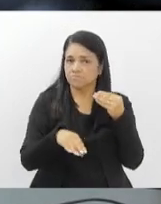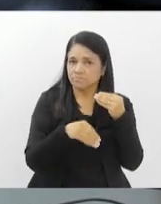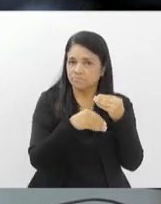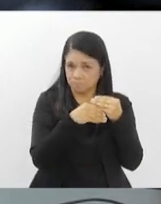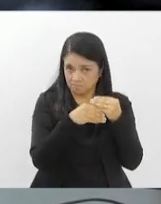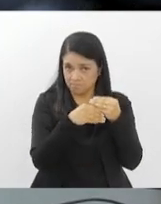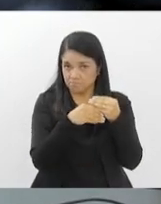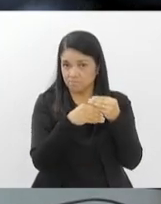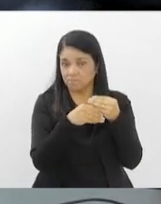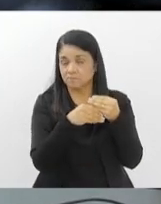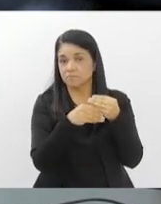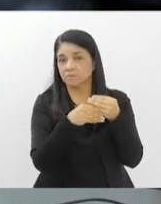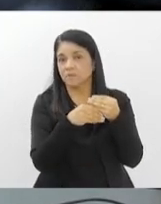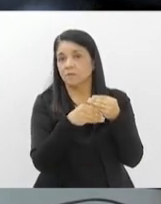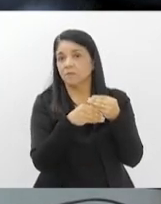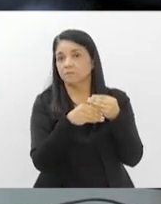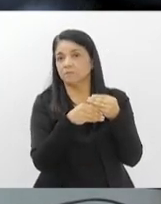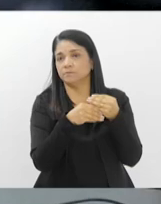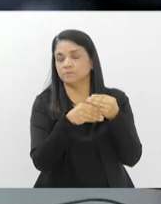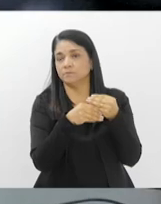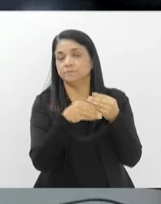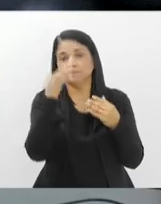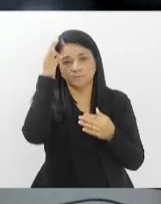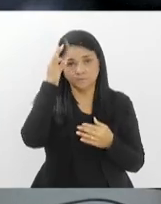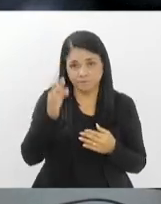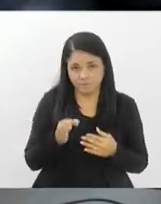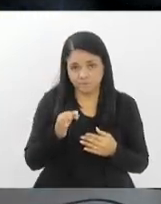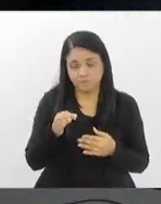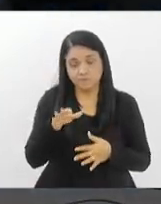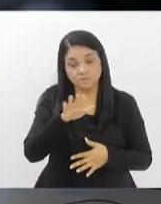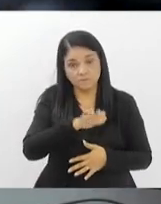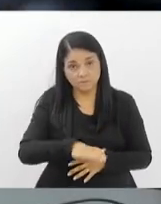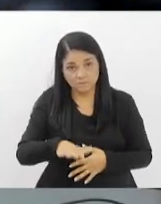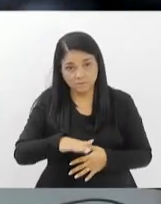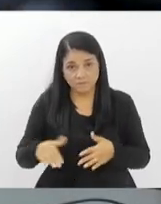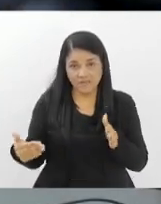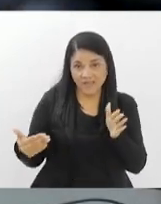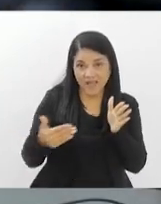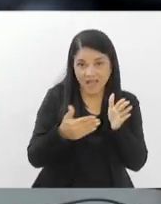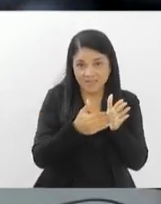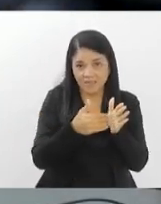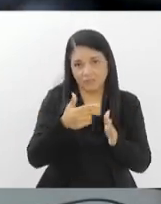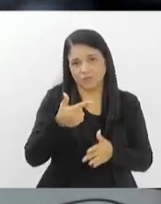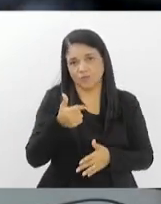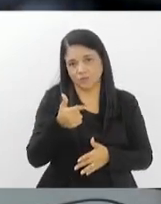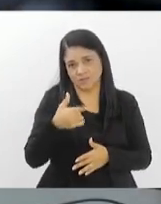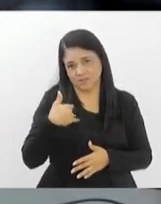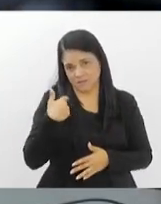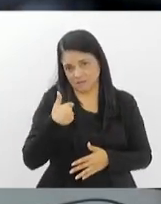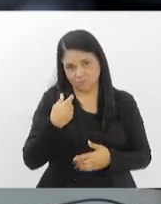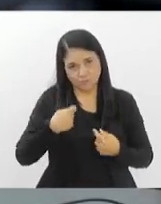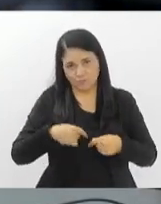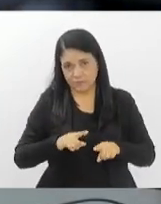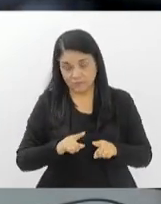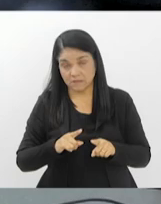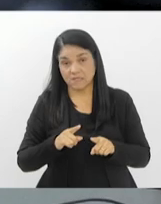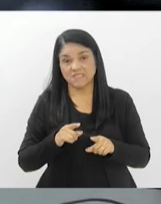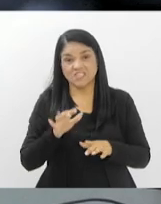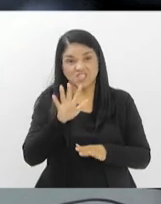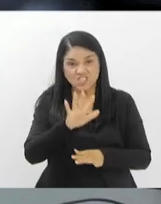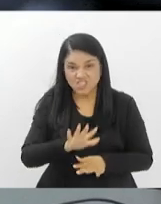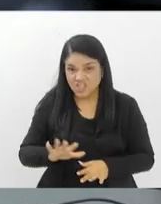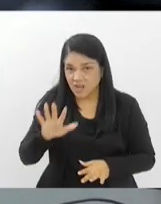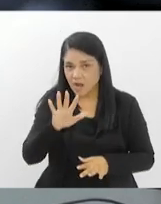aí, se a gente tivesse o entendimento que infância até 12 anos e colocasse isso na lei, não precisa. Se ficar genericamente, talvez